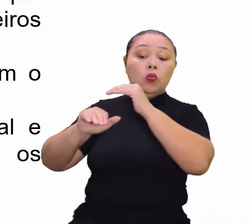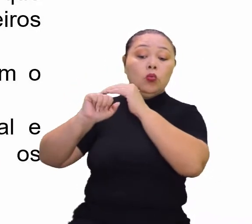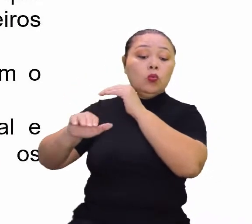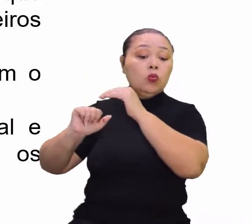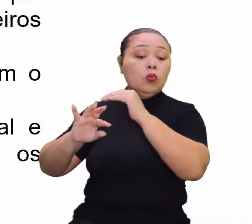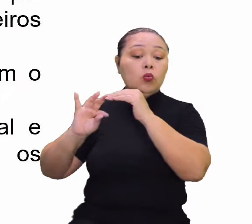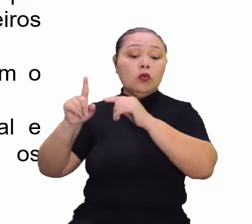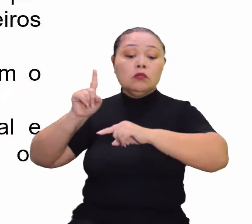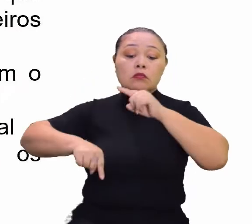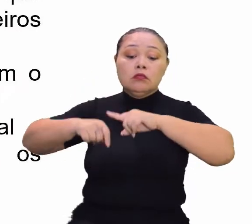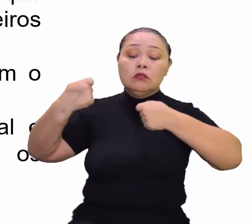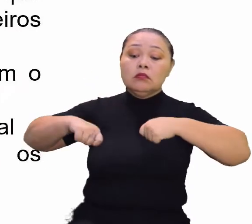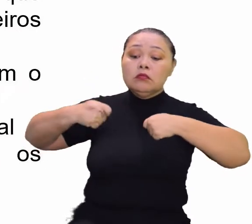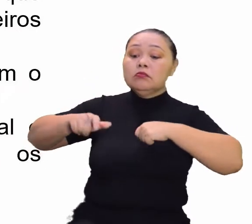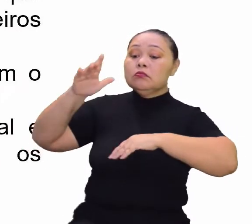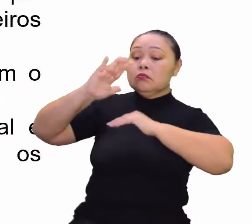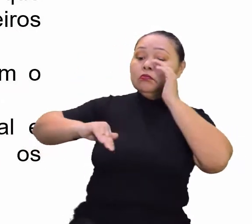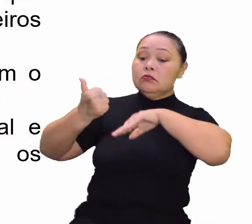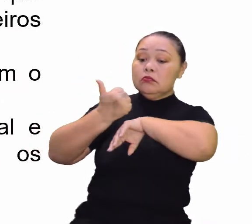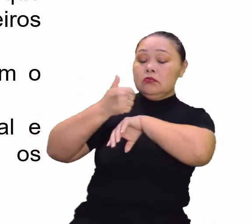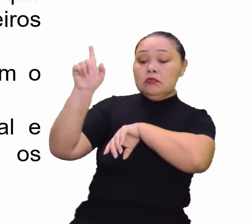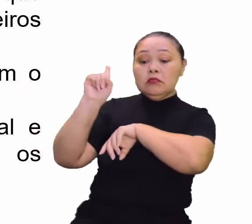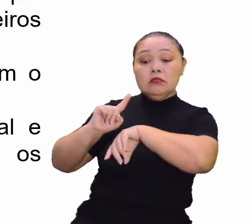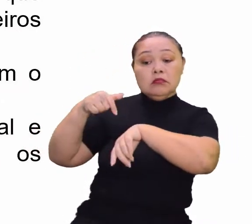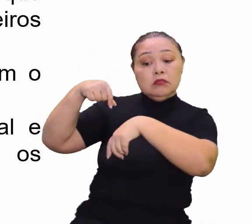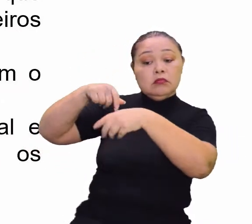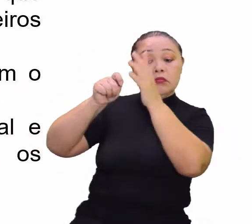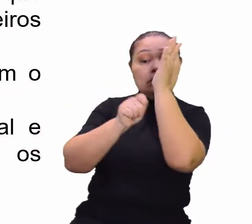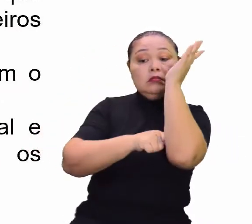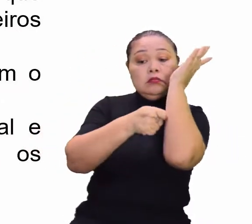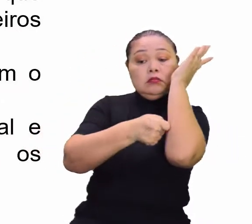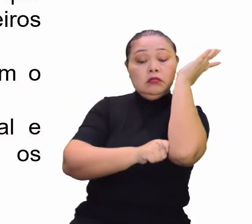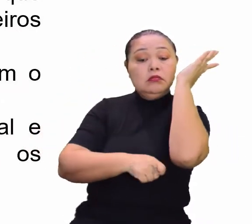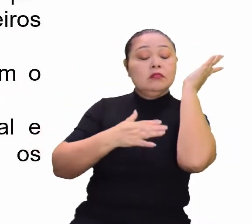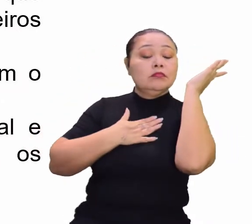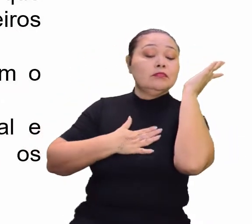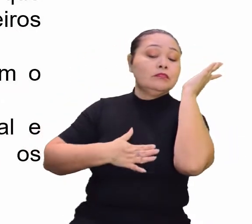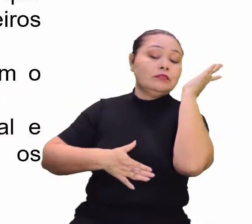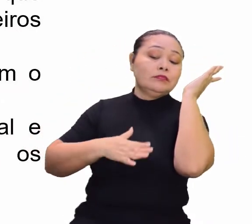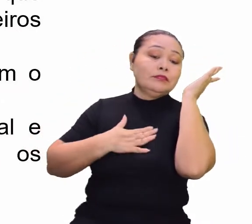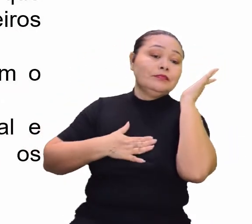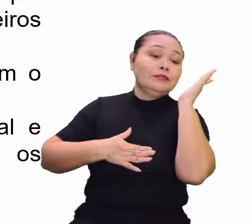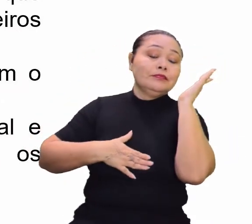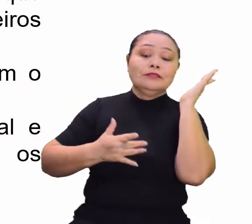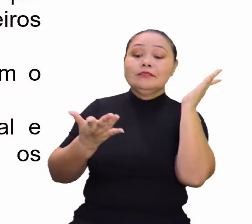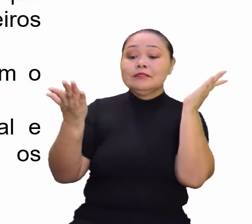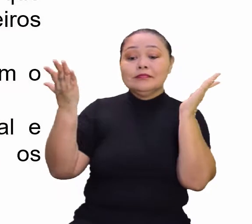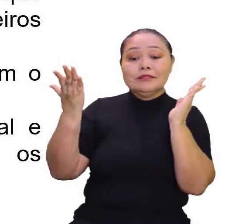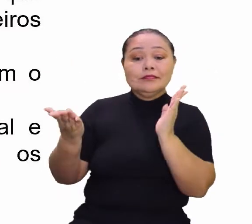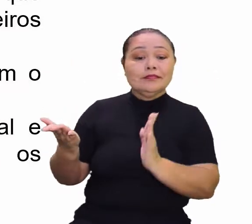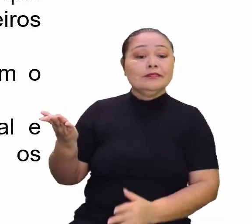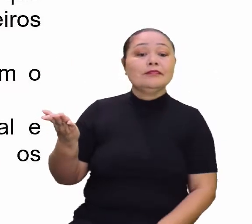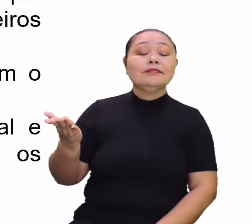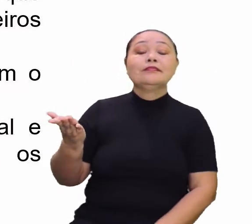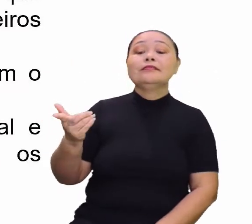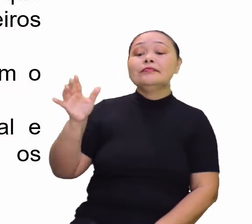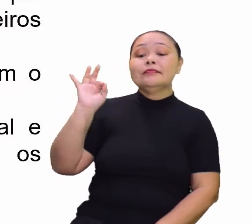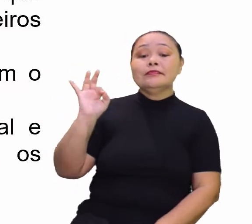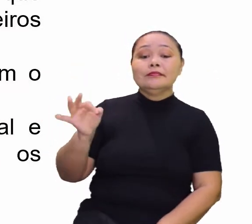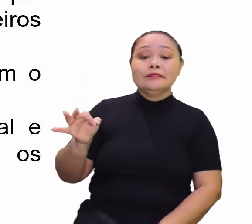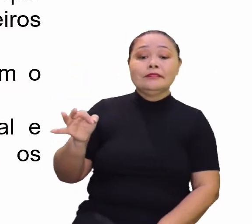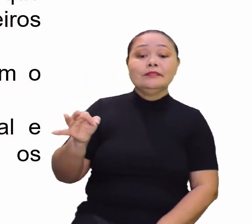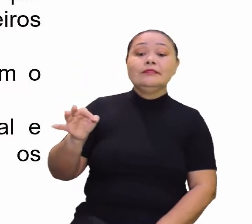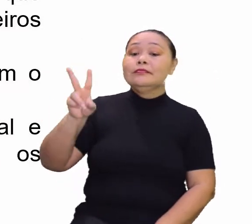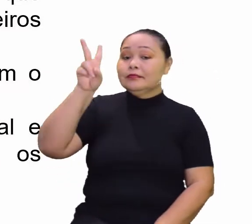eram guardados todo o equipamento necessário aos seringueiros. Marca que tá tranquila demais. Tranquilo e favorável.